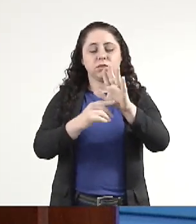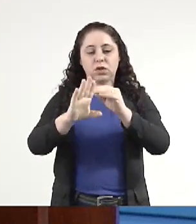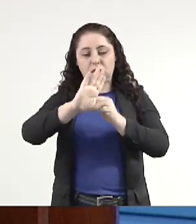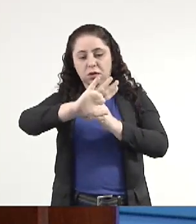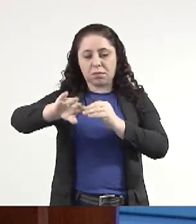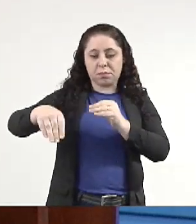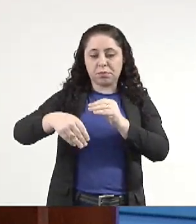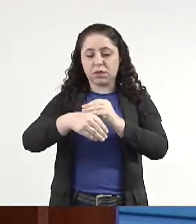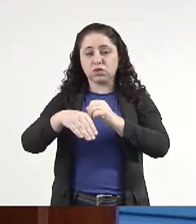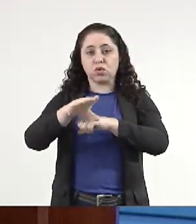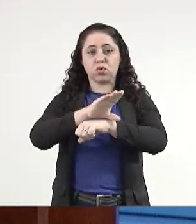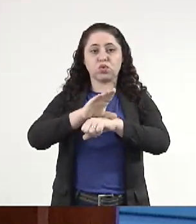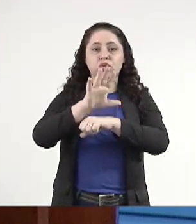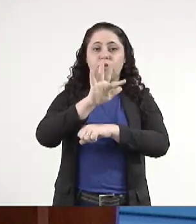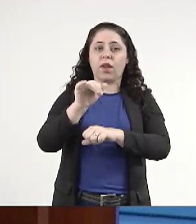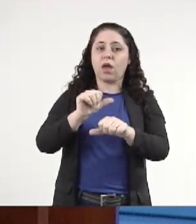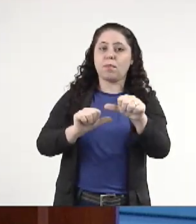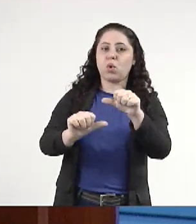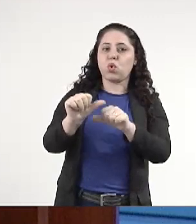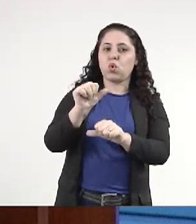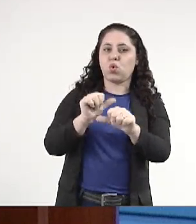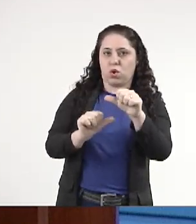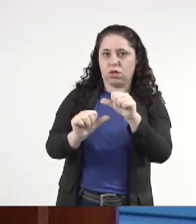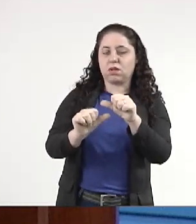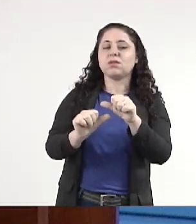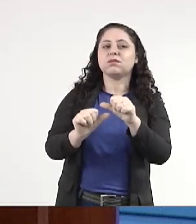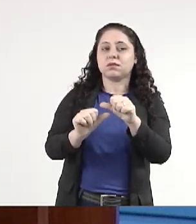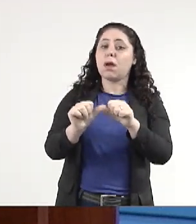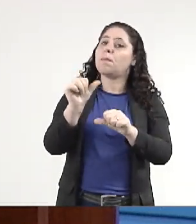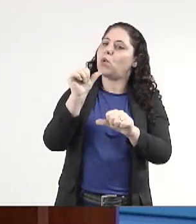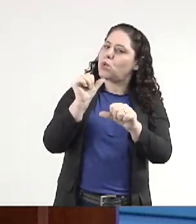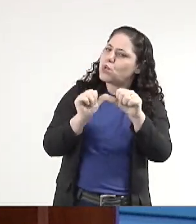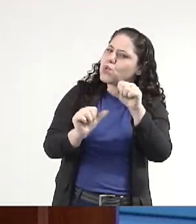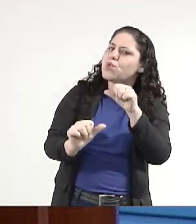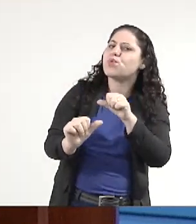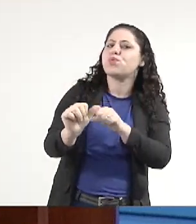emenda constitucional alterando